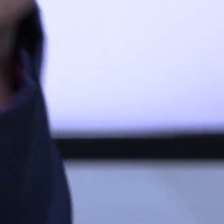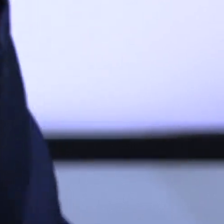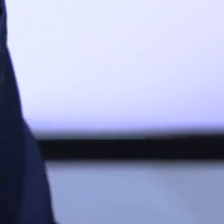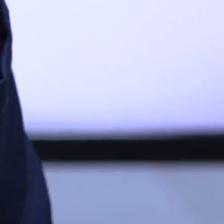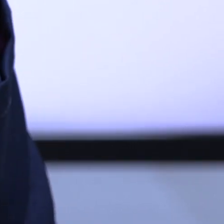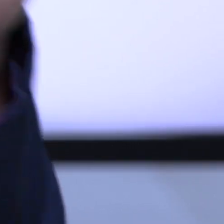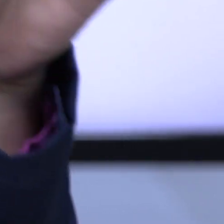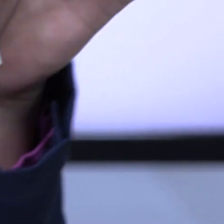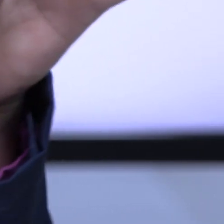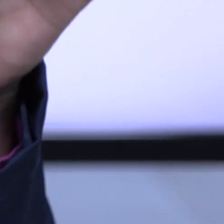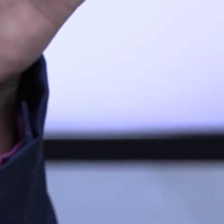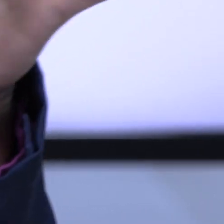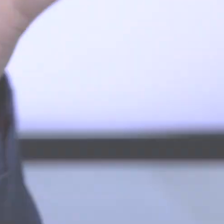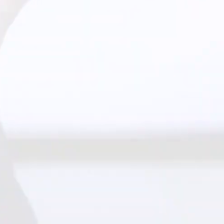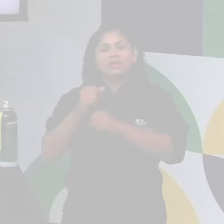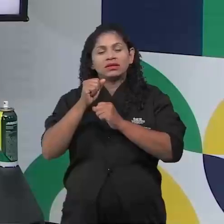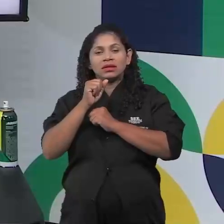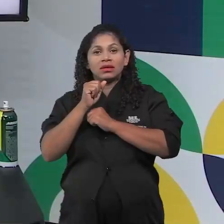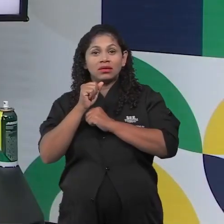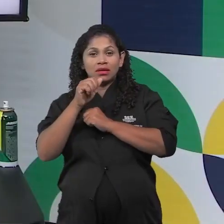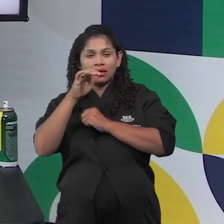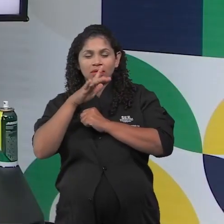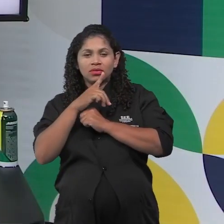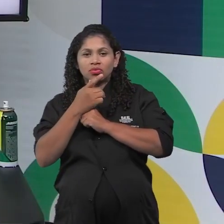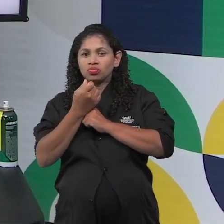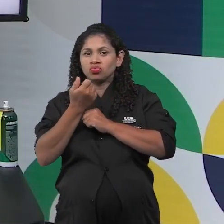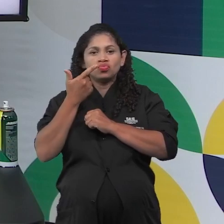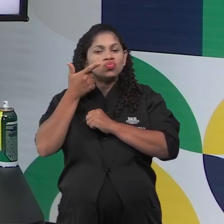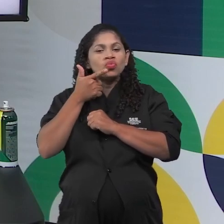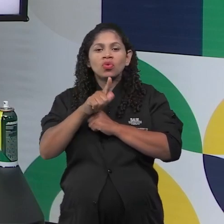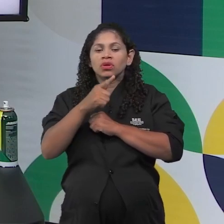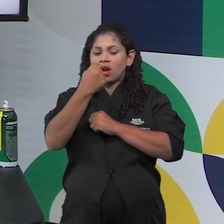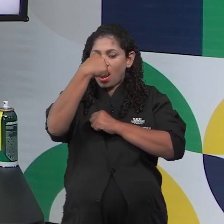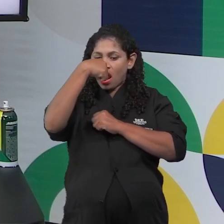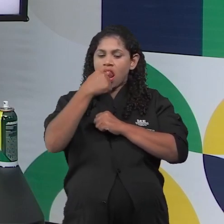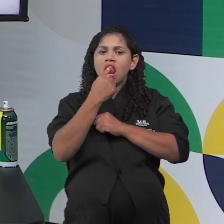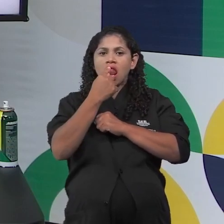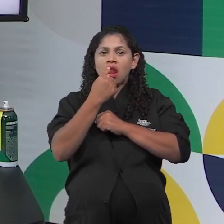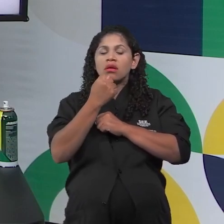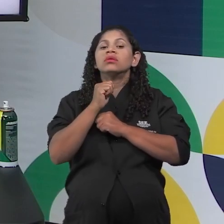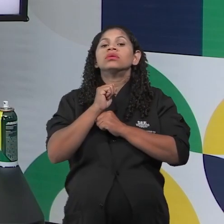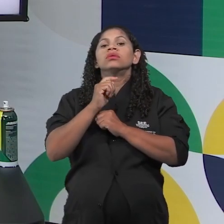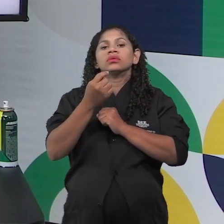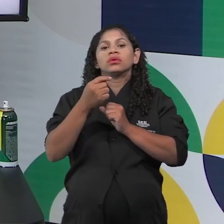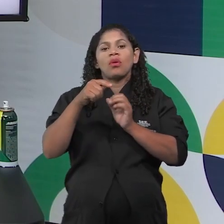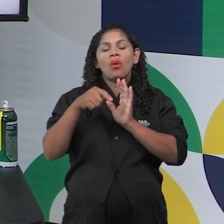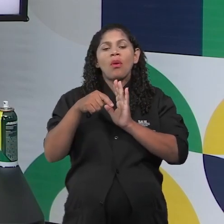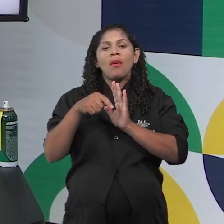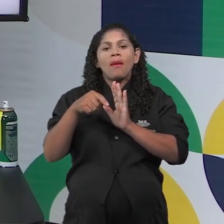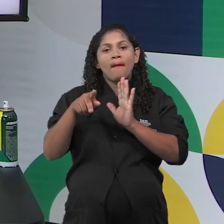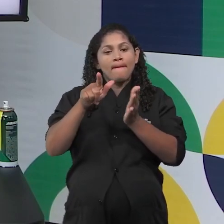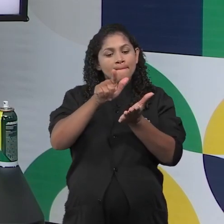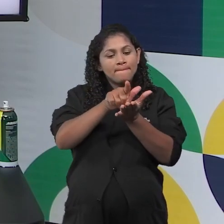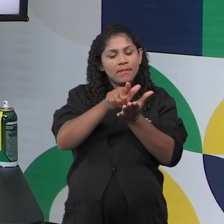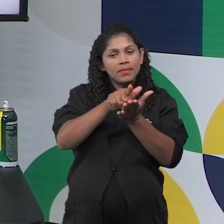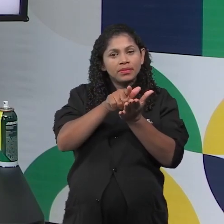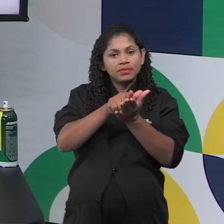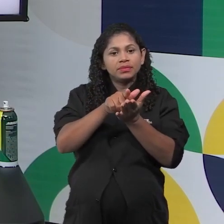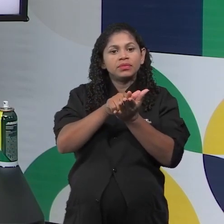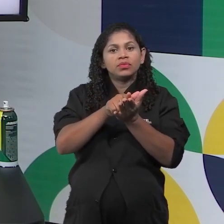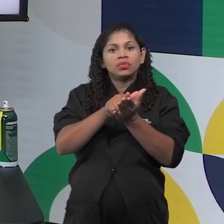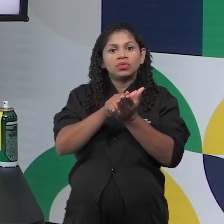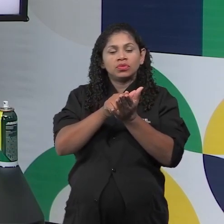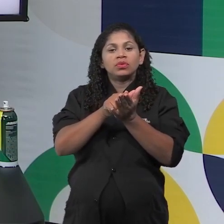ela não consegue ficar ali muito tempo com o comprimido debaixo da língua. Então, daqui é um papelzinho, gente, ele é bem fininho. Ele é um